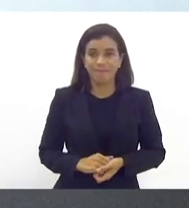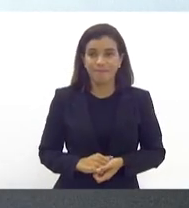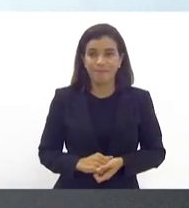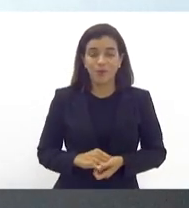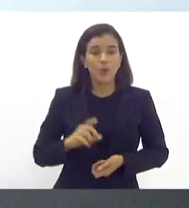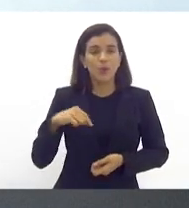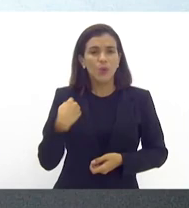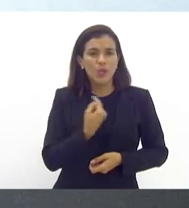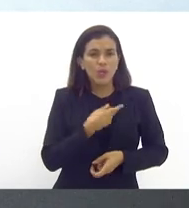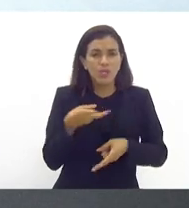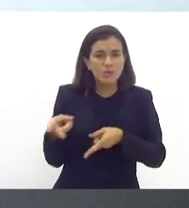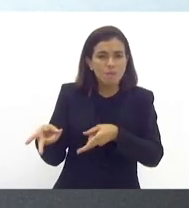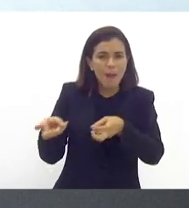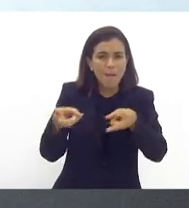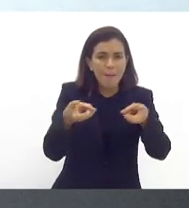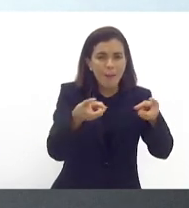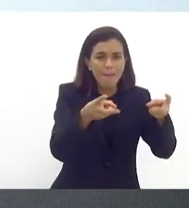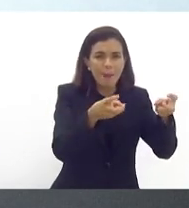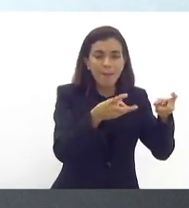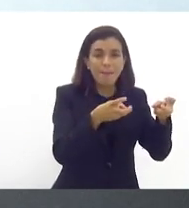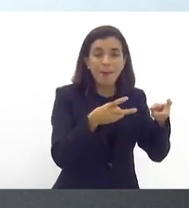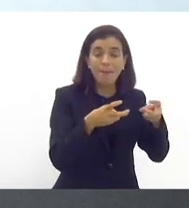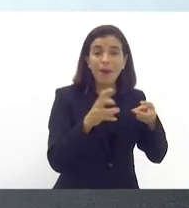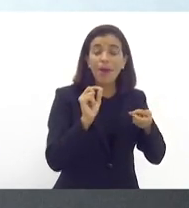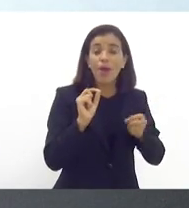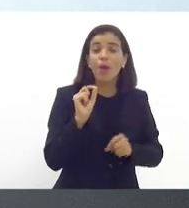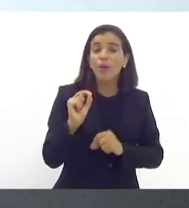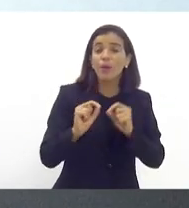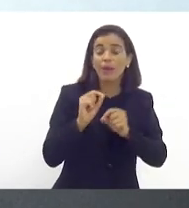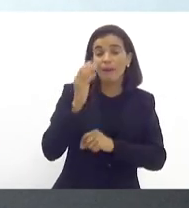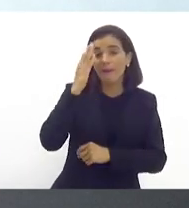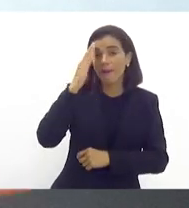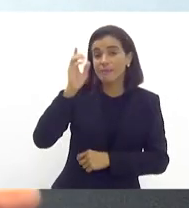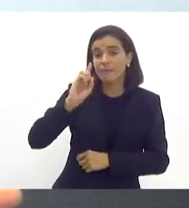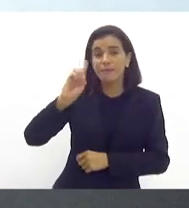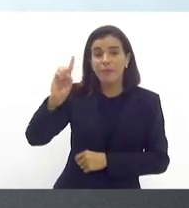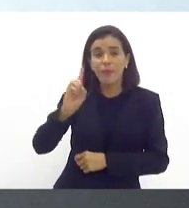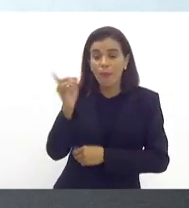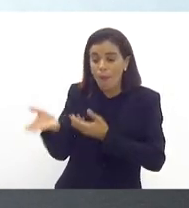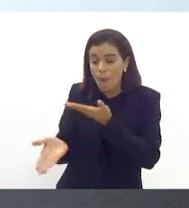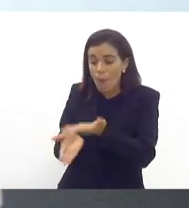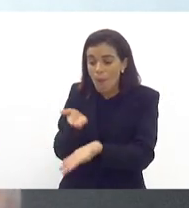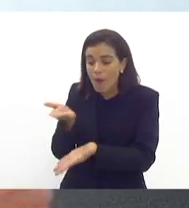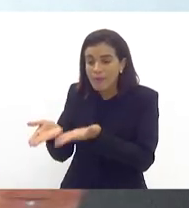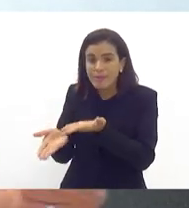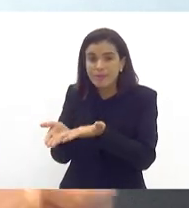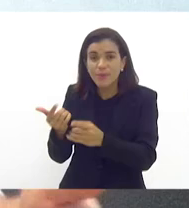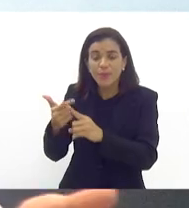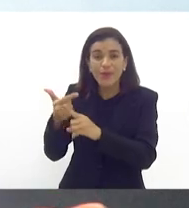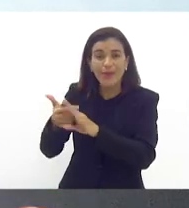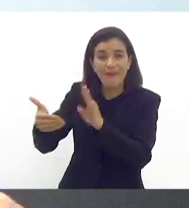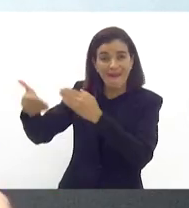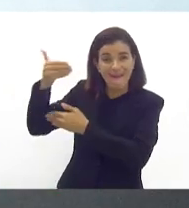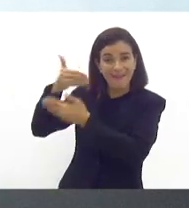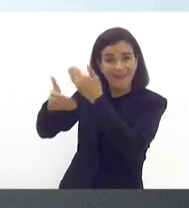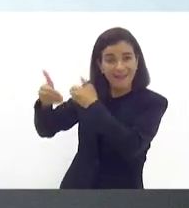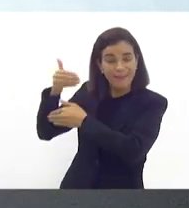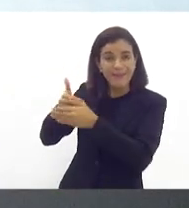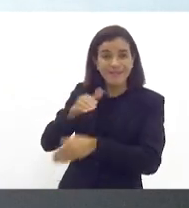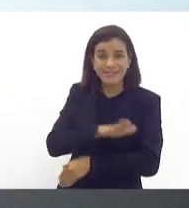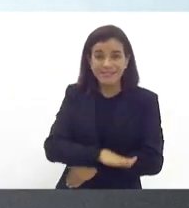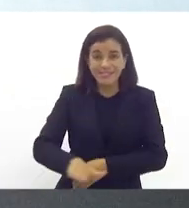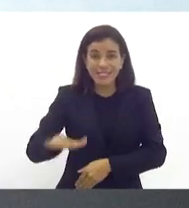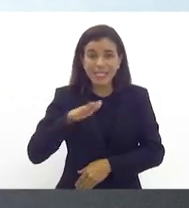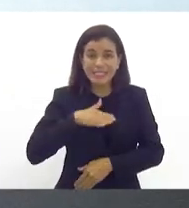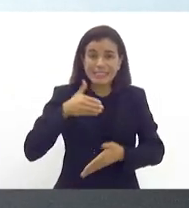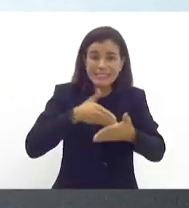que nós vemos cada vez mais é uma atenção graças a deus aquela criança que muitas vezes ali tinha uma dificuldade de aprendizado uma